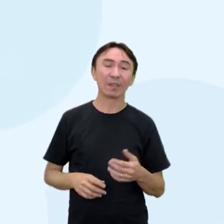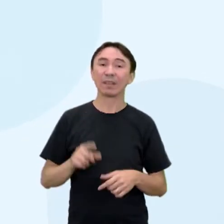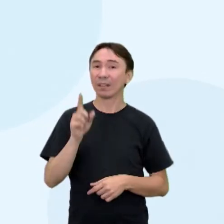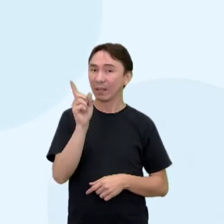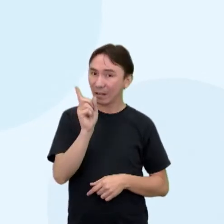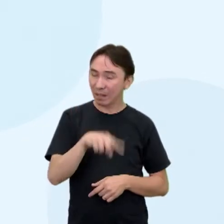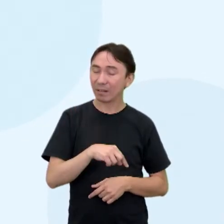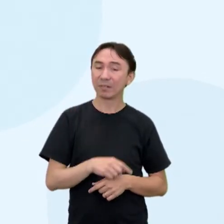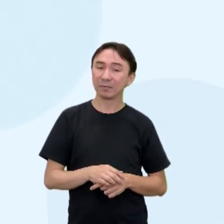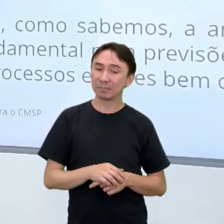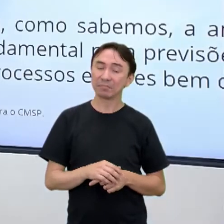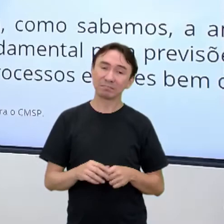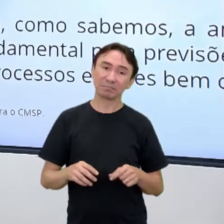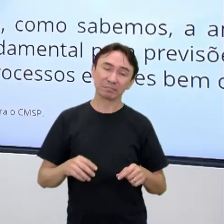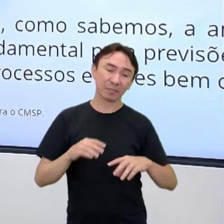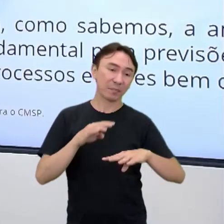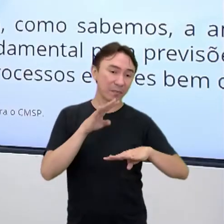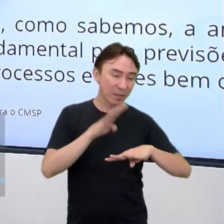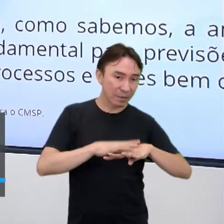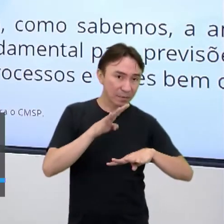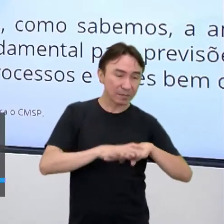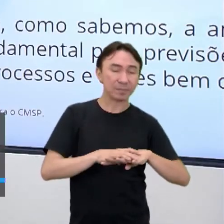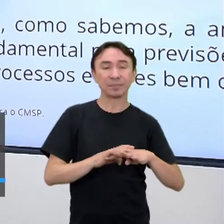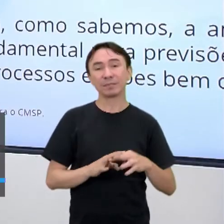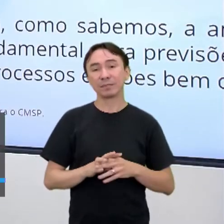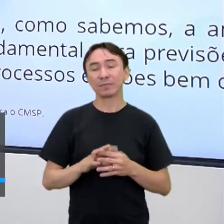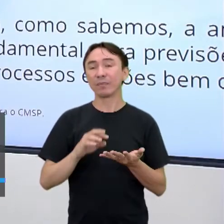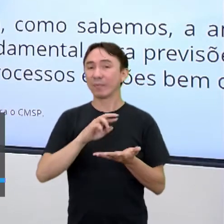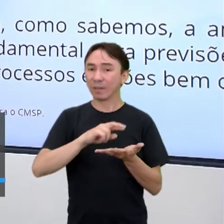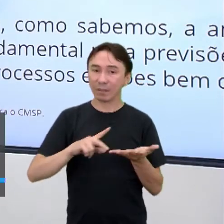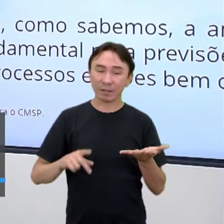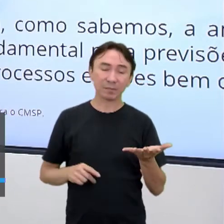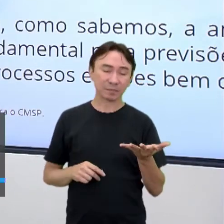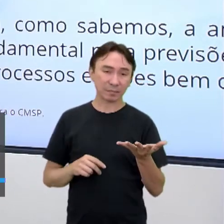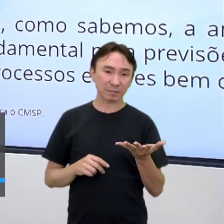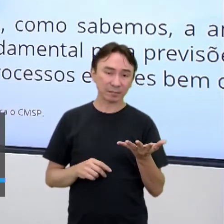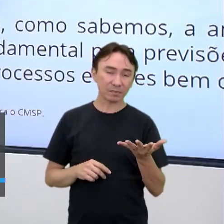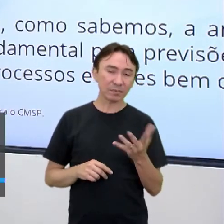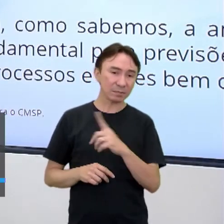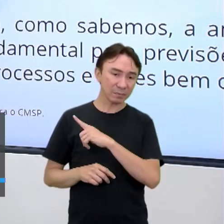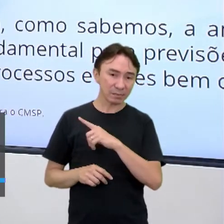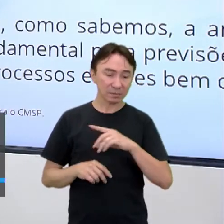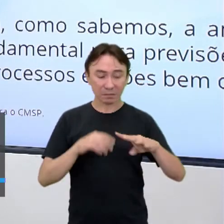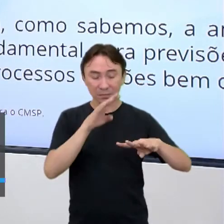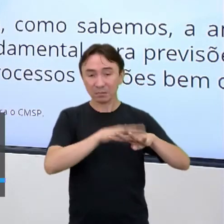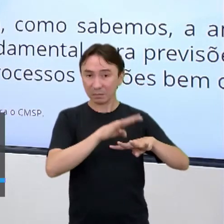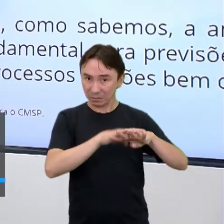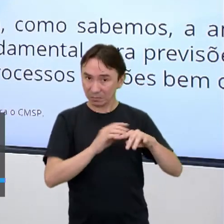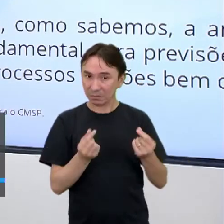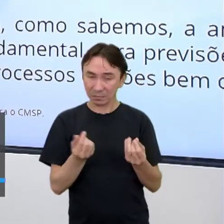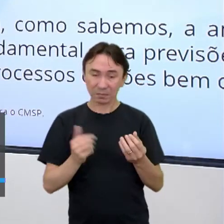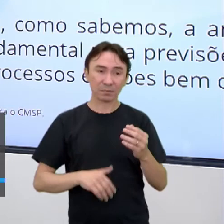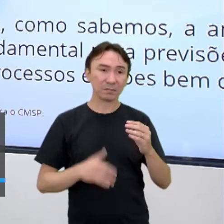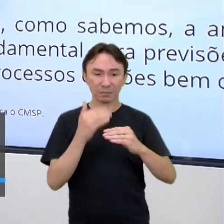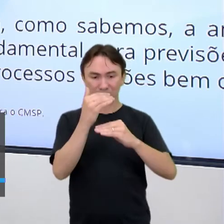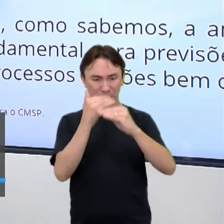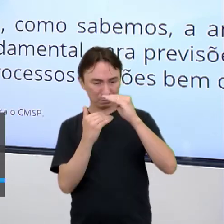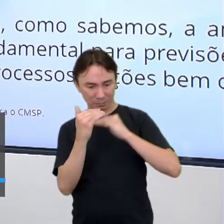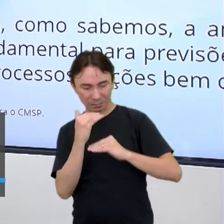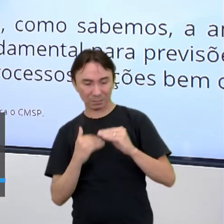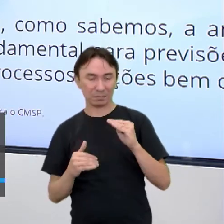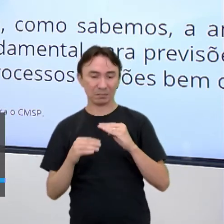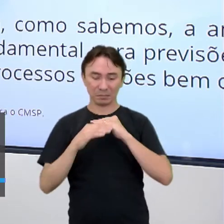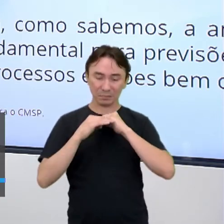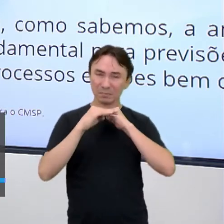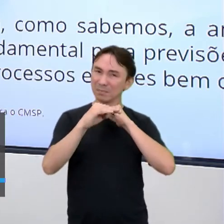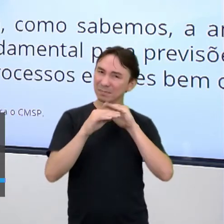matemática, aí no caso, a questão da regressão linear simples, ela é utilizada, né? Ela utiliza aí parâmetros que você consegue,